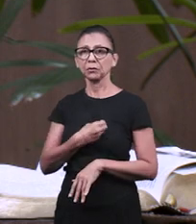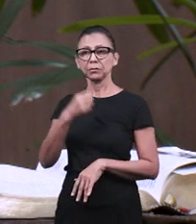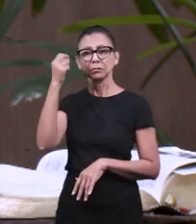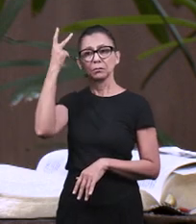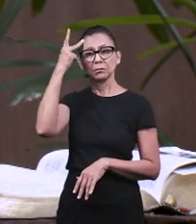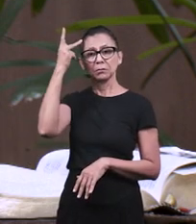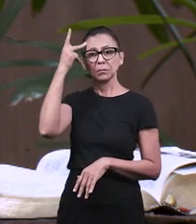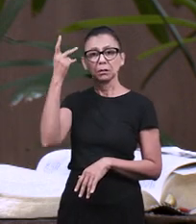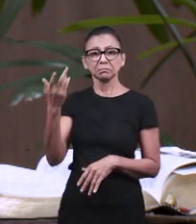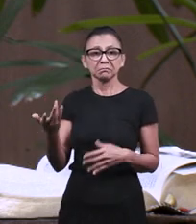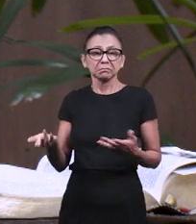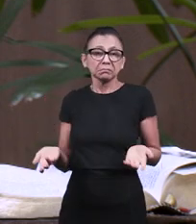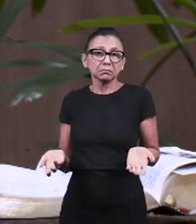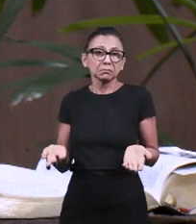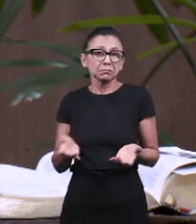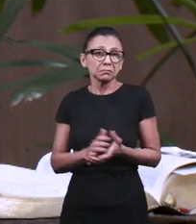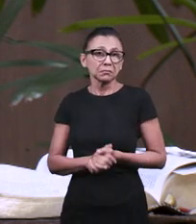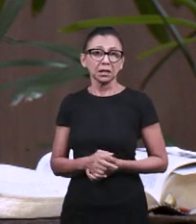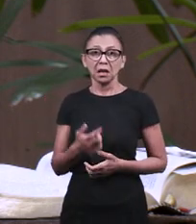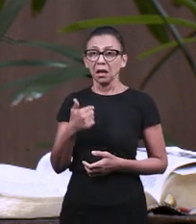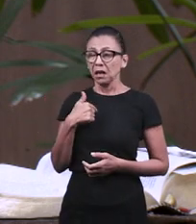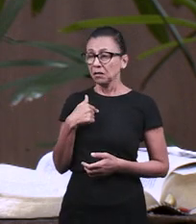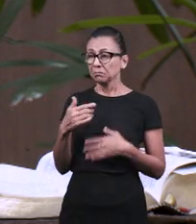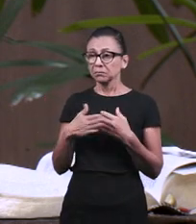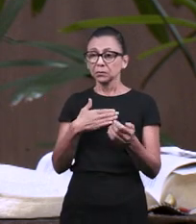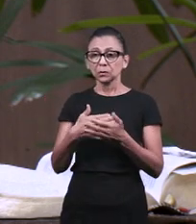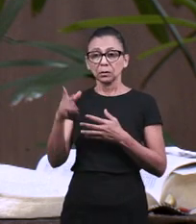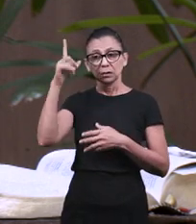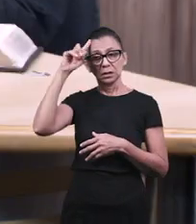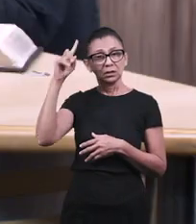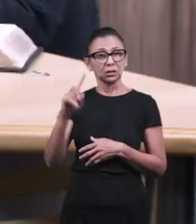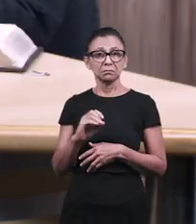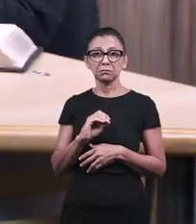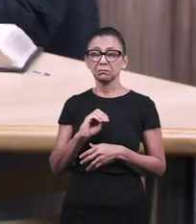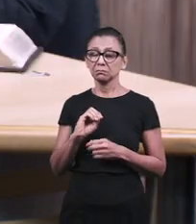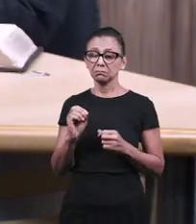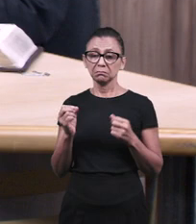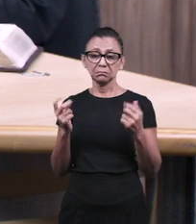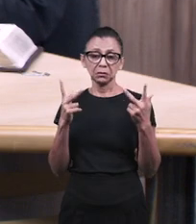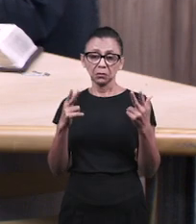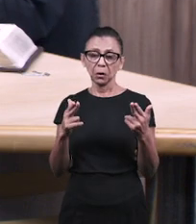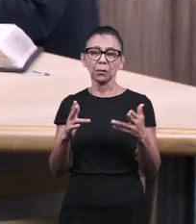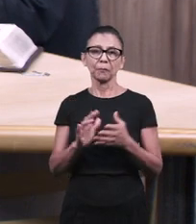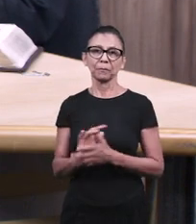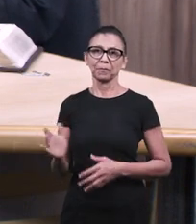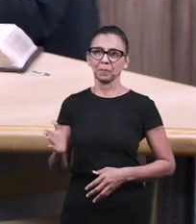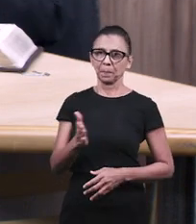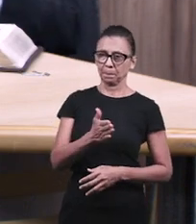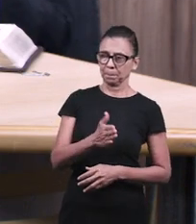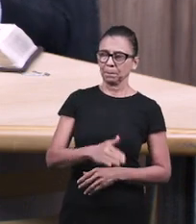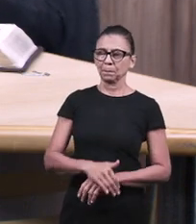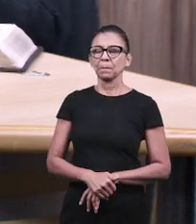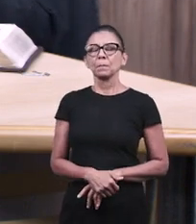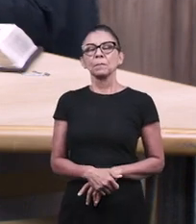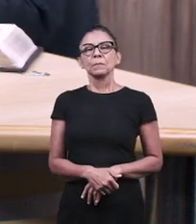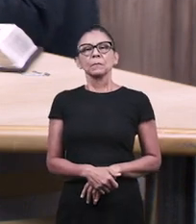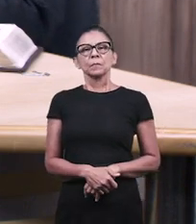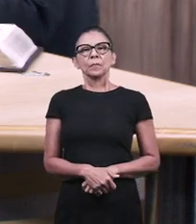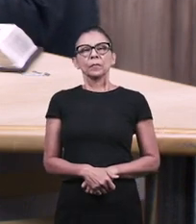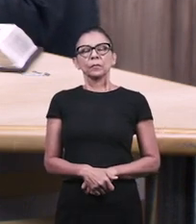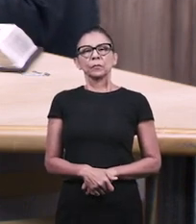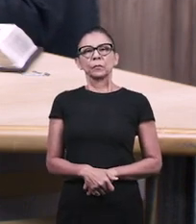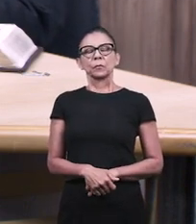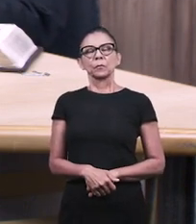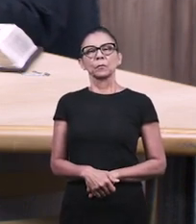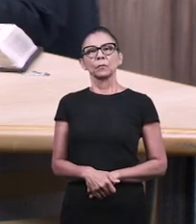Para uns, faz questão de todos os dias são iguais para mim. Tá certo? Agora, para fechar essa parte que